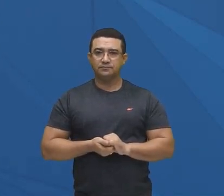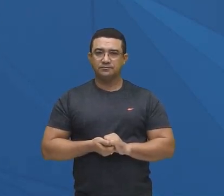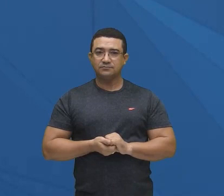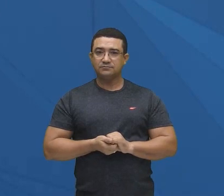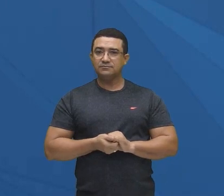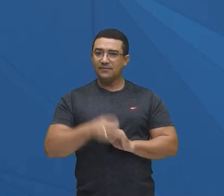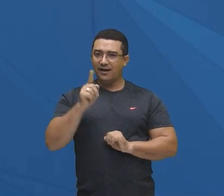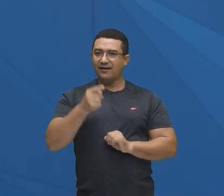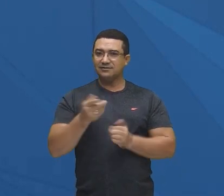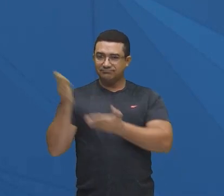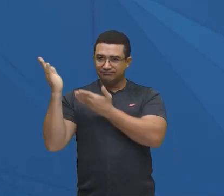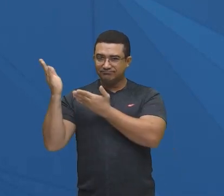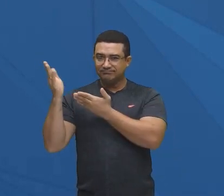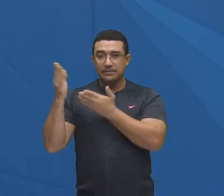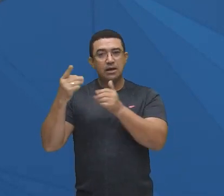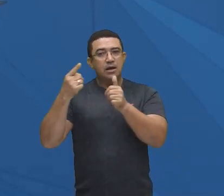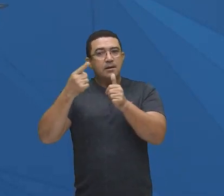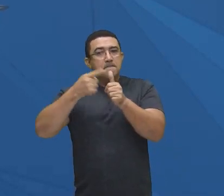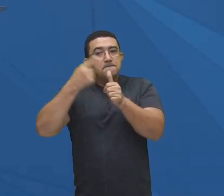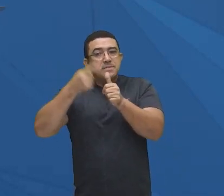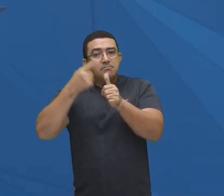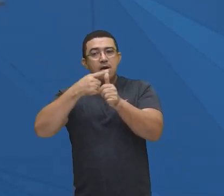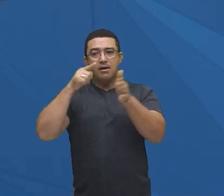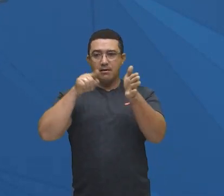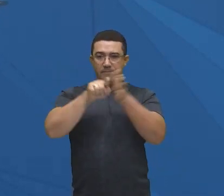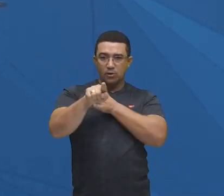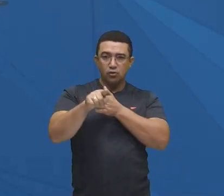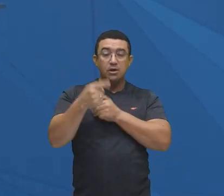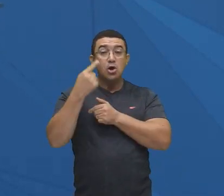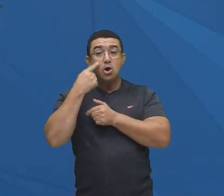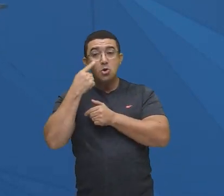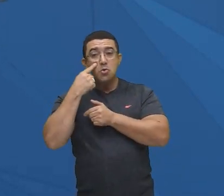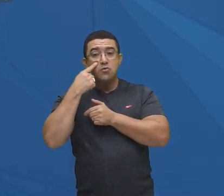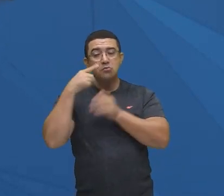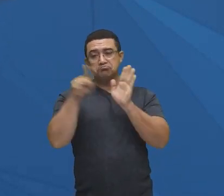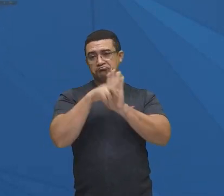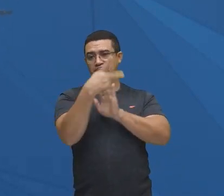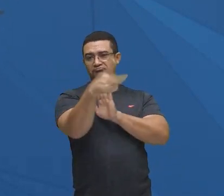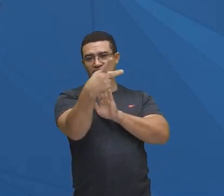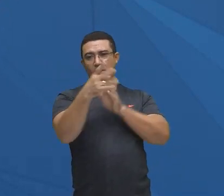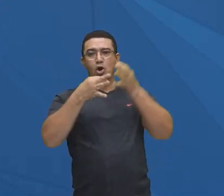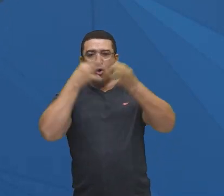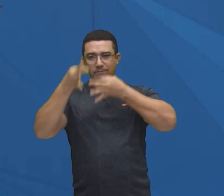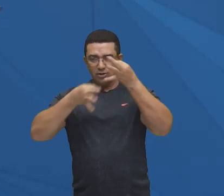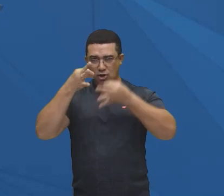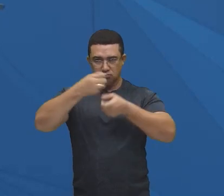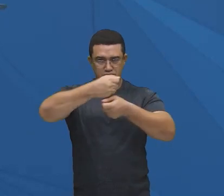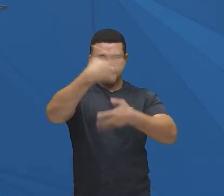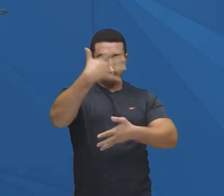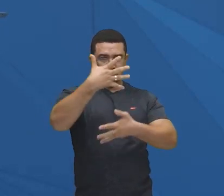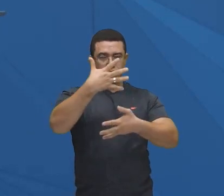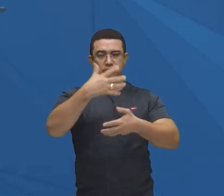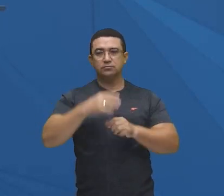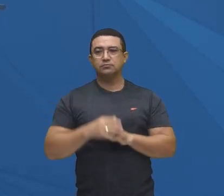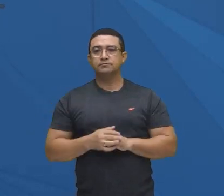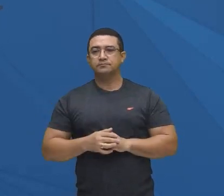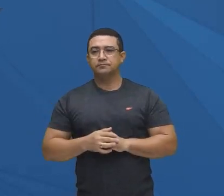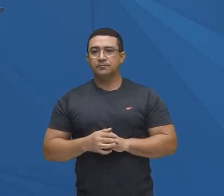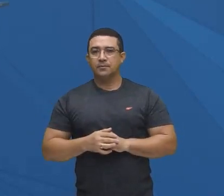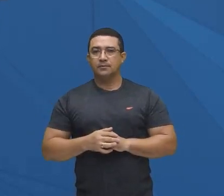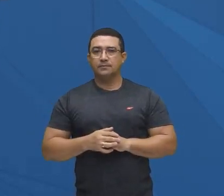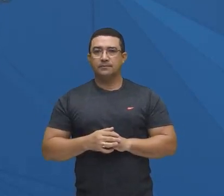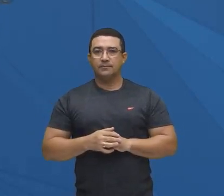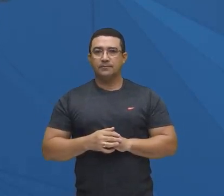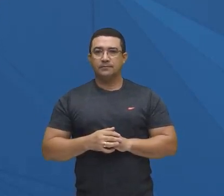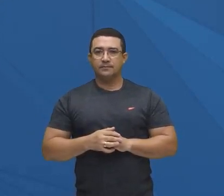primeira pergunta, e eu quero ouvir um pouco a opinião de vocês. Comenta aí, não tá podendo comentar? Anota no caderno, que depois a gente